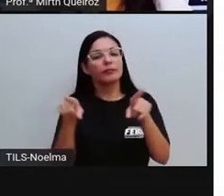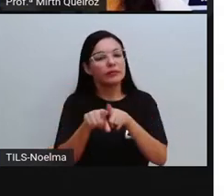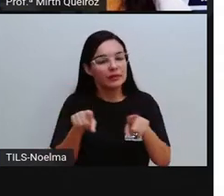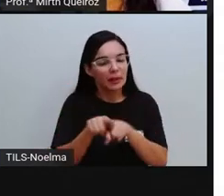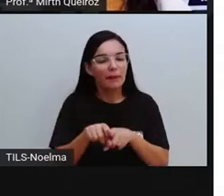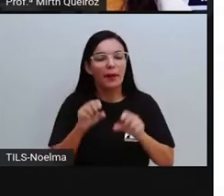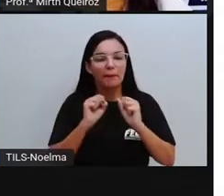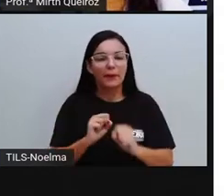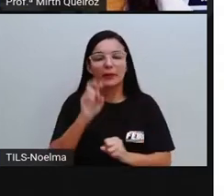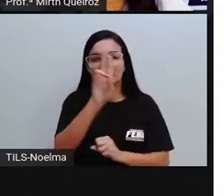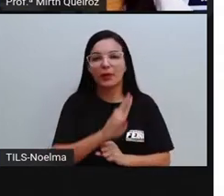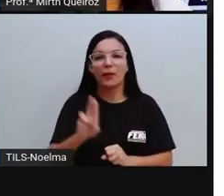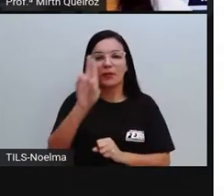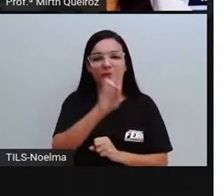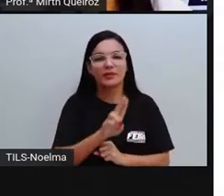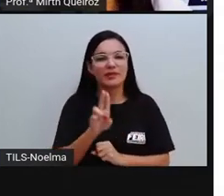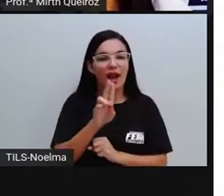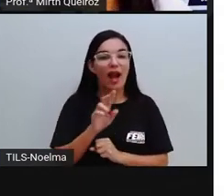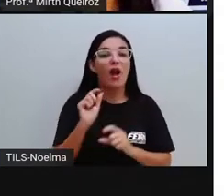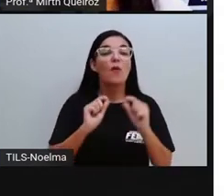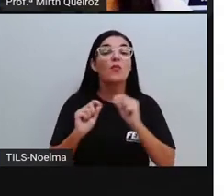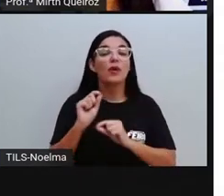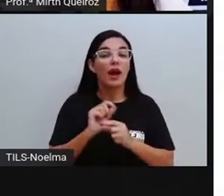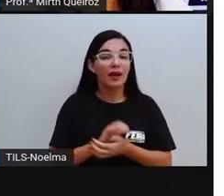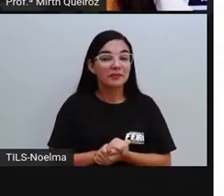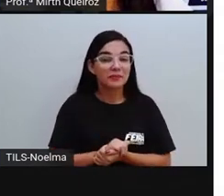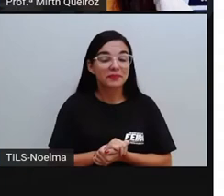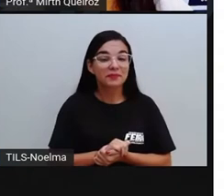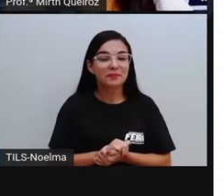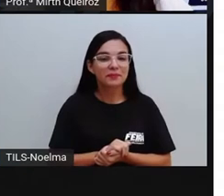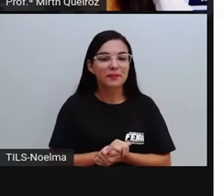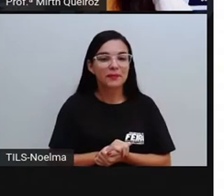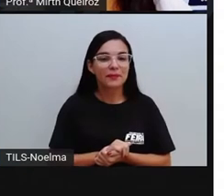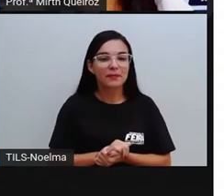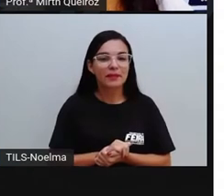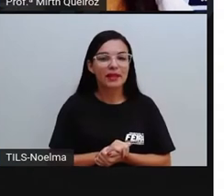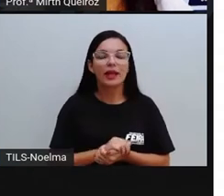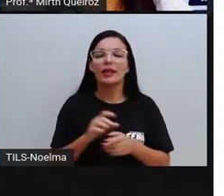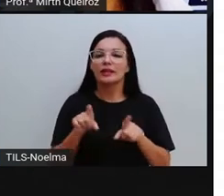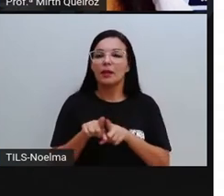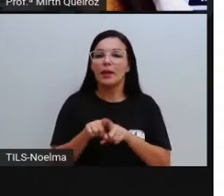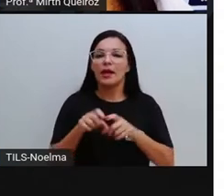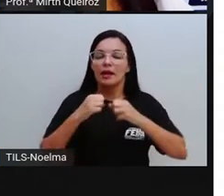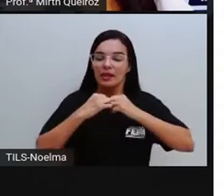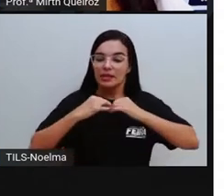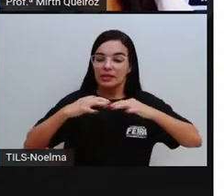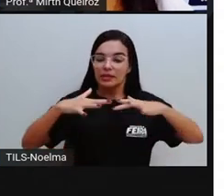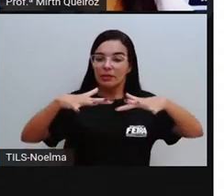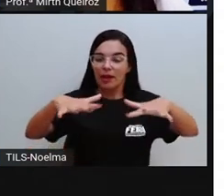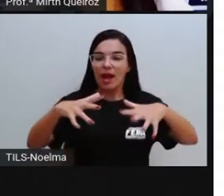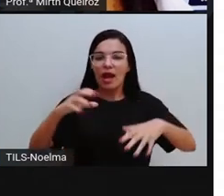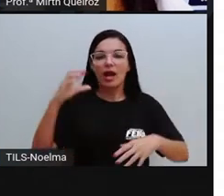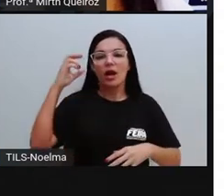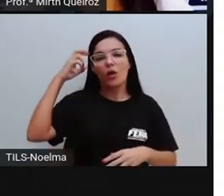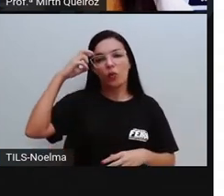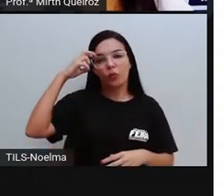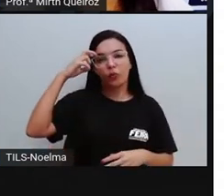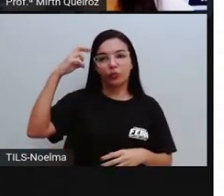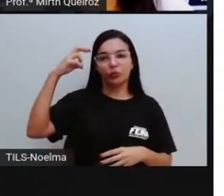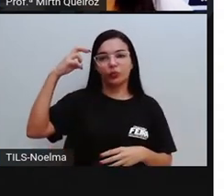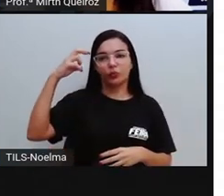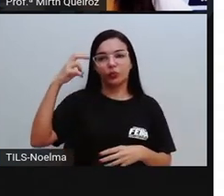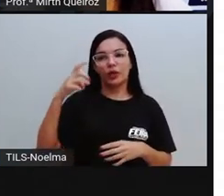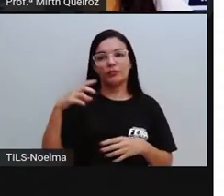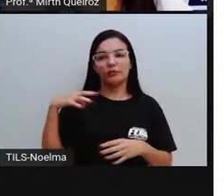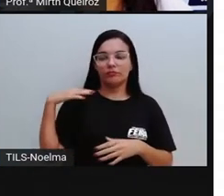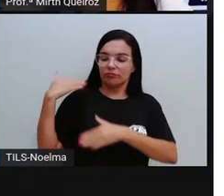se utiliza na literatura de cordel também como uma forma de disseminar a própria cultura, as tradições